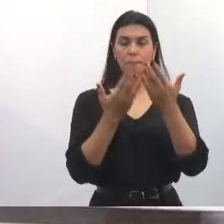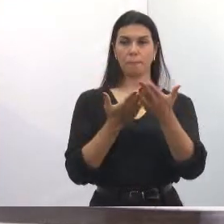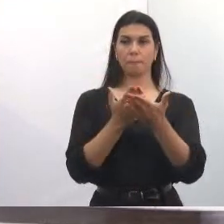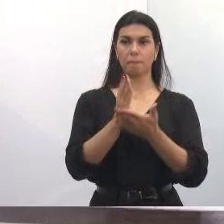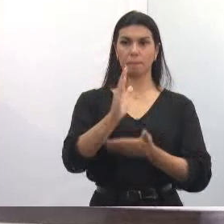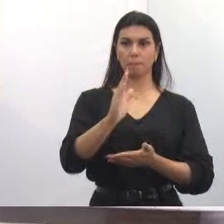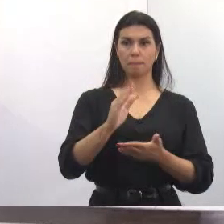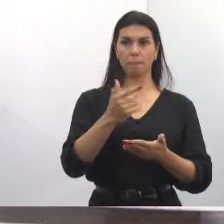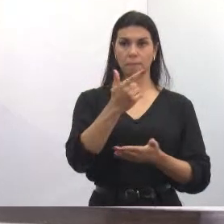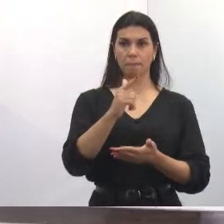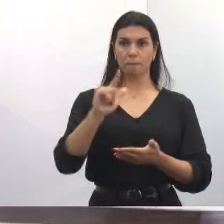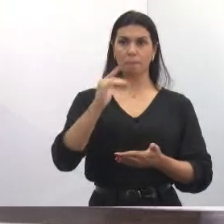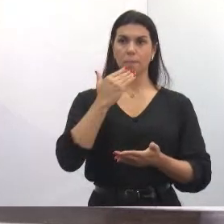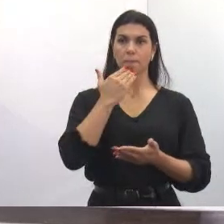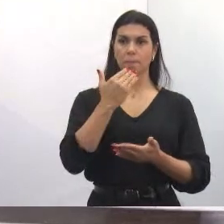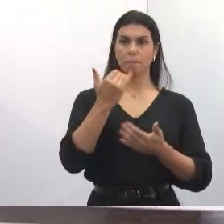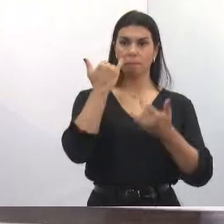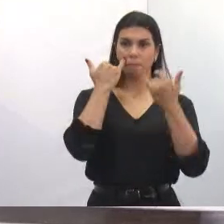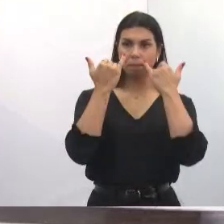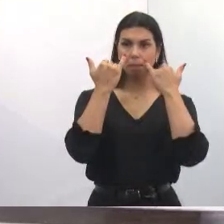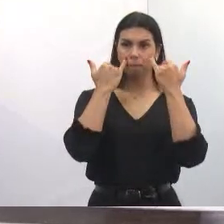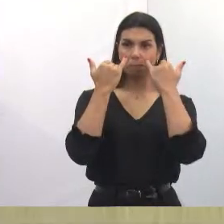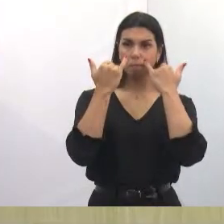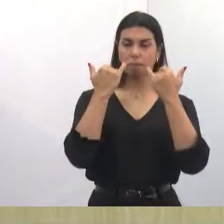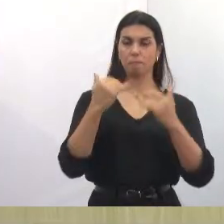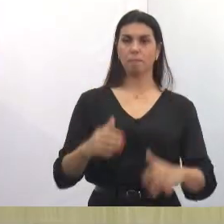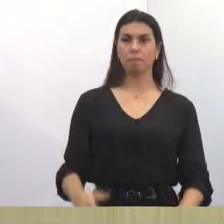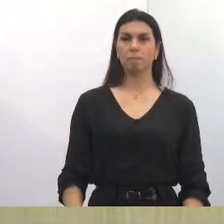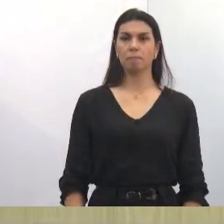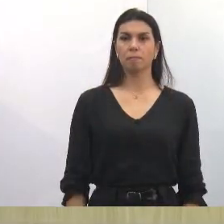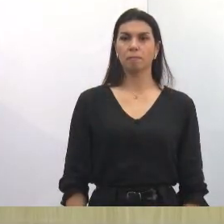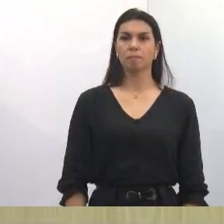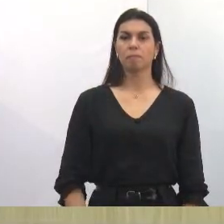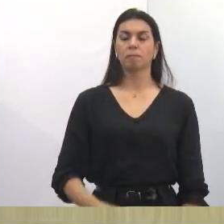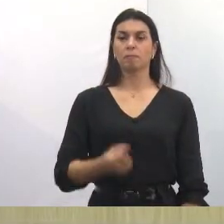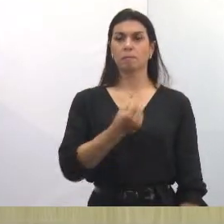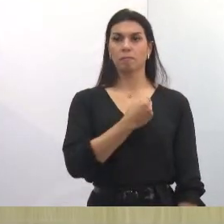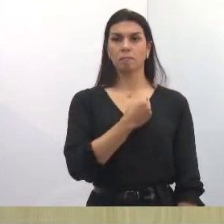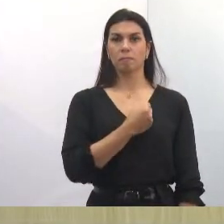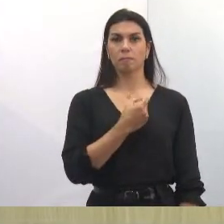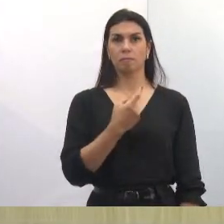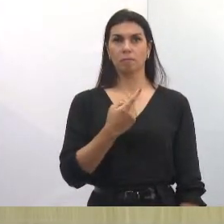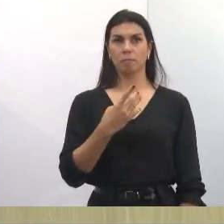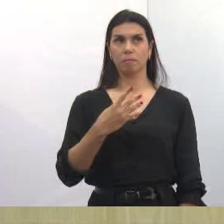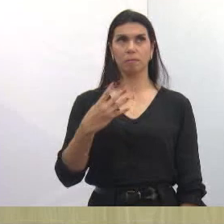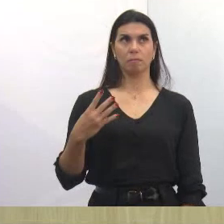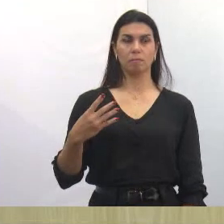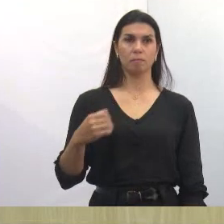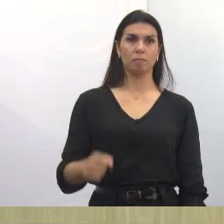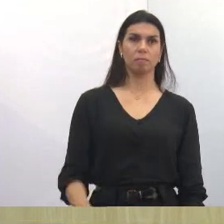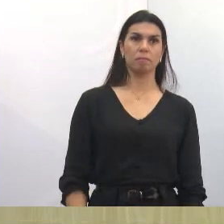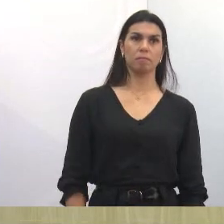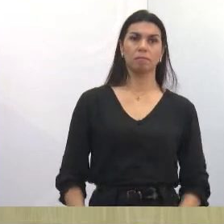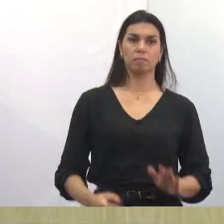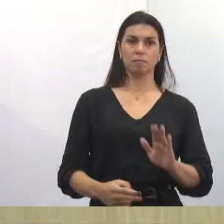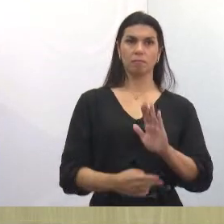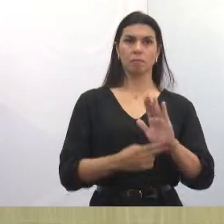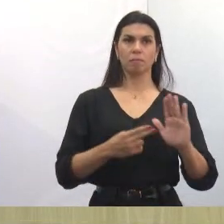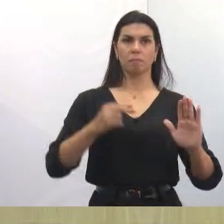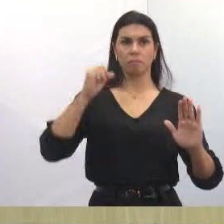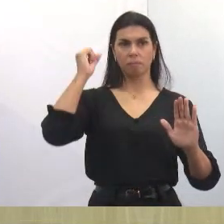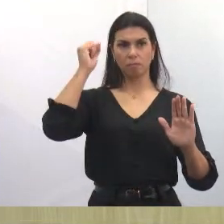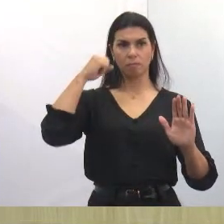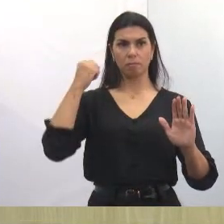aprovado. Próximo pedido de informações. Pedido de informações 144. Autoria vereadora